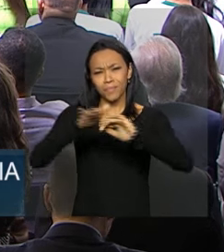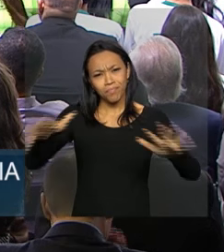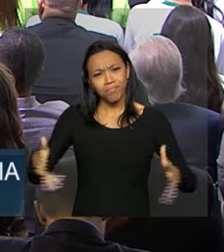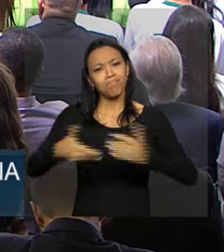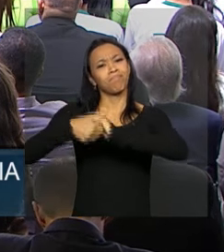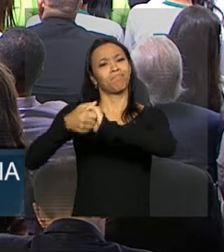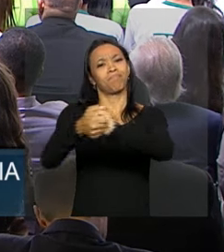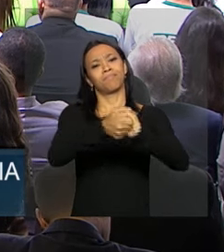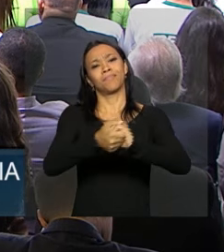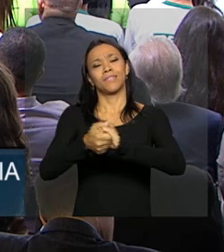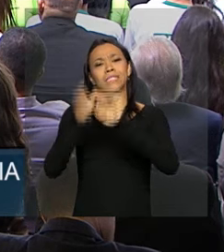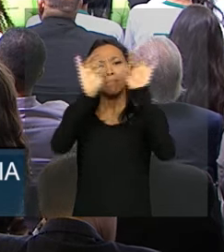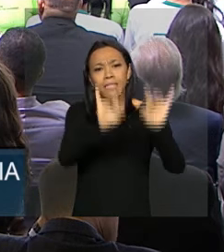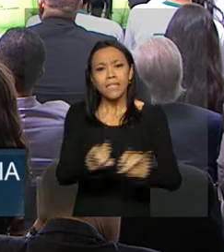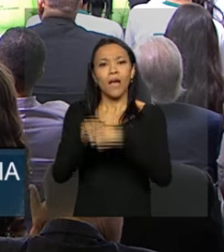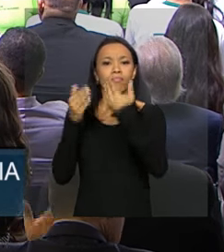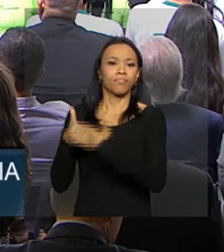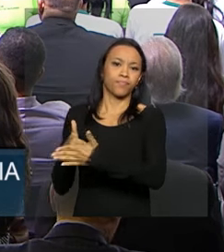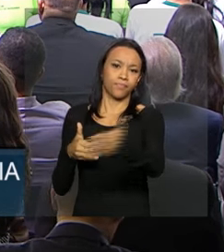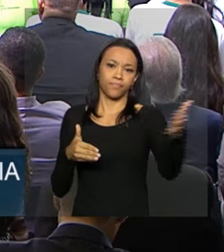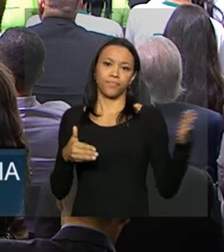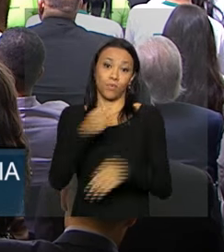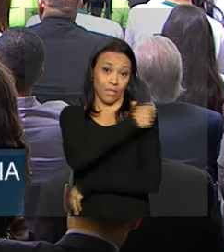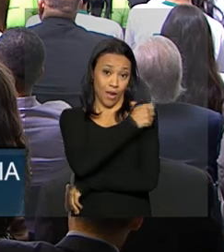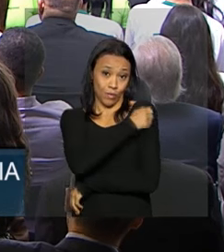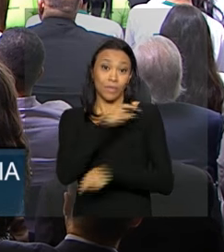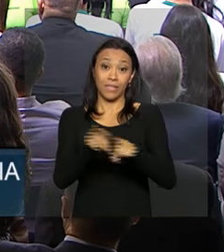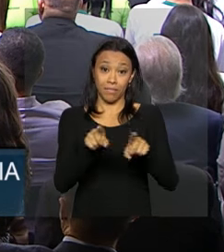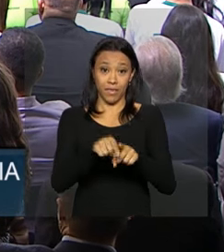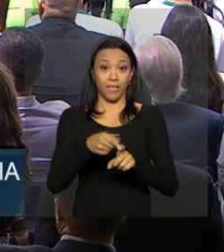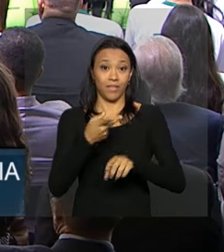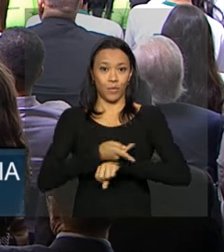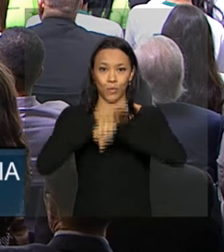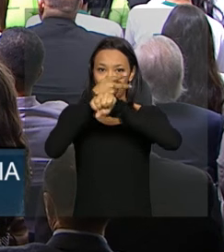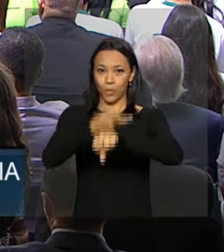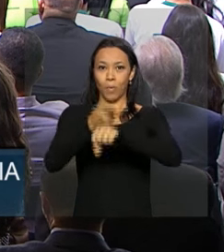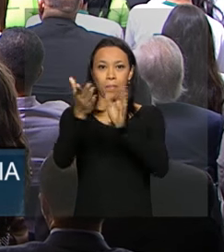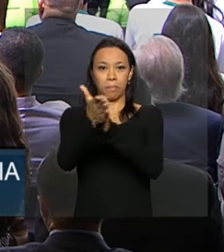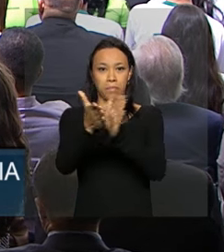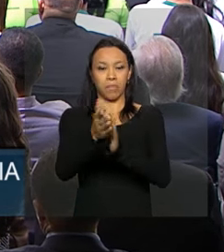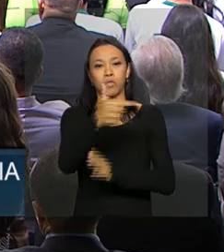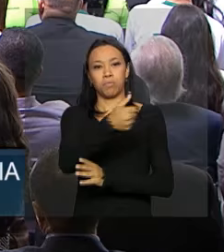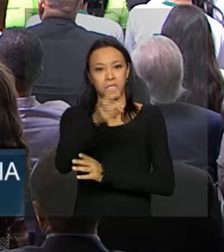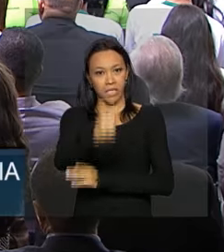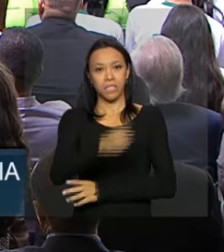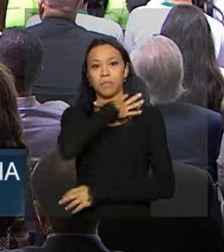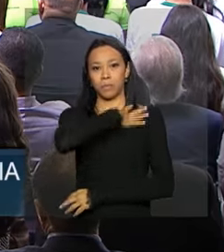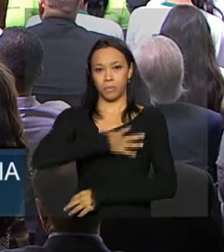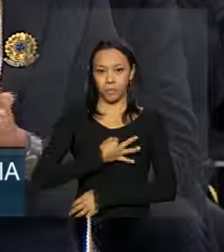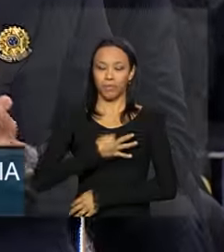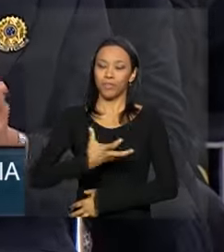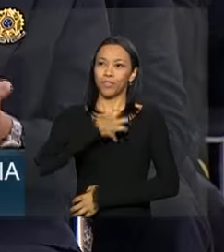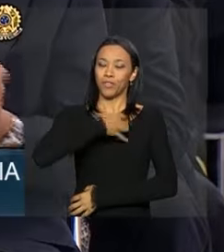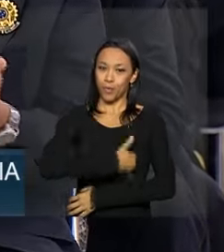especial aos alunos do Pronatec e medalhistas do World Skills 2015, que nos encheram de